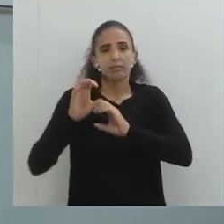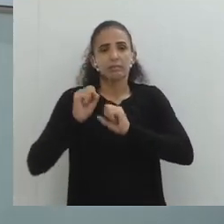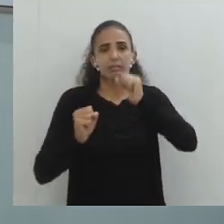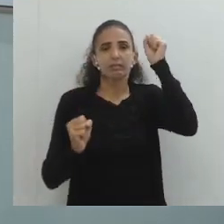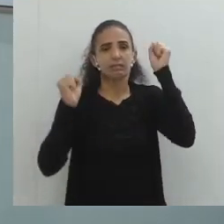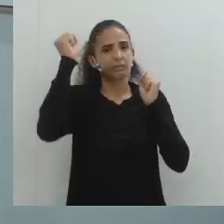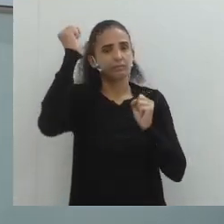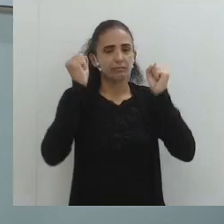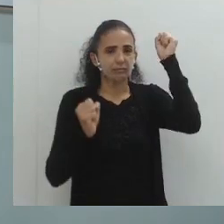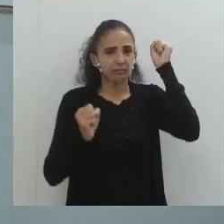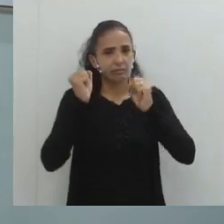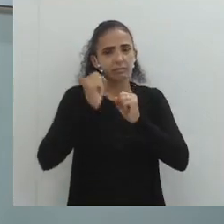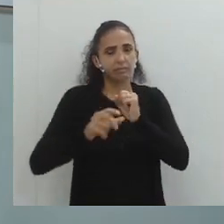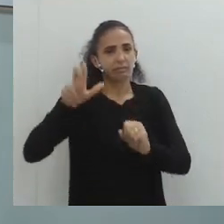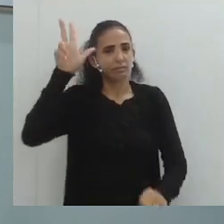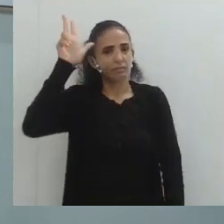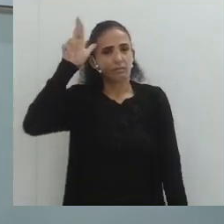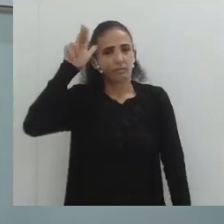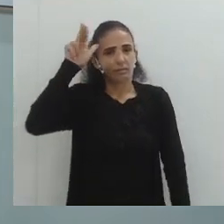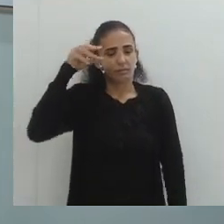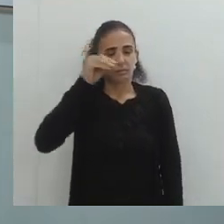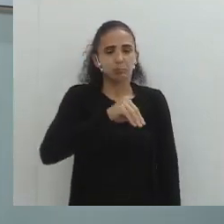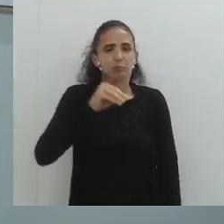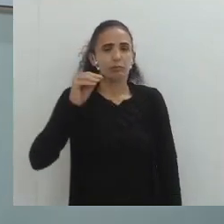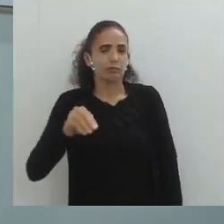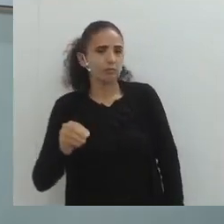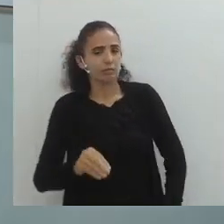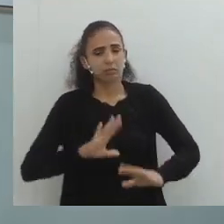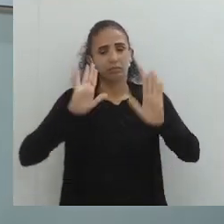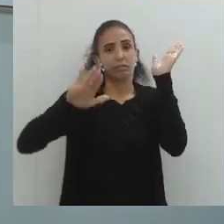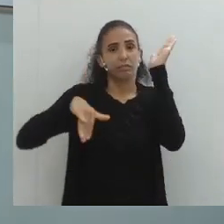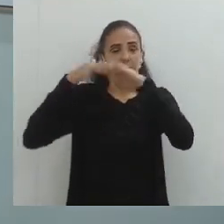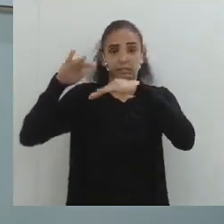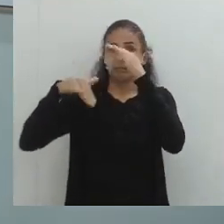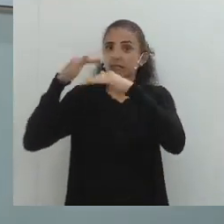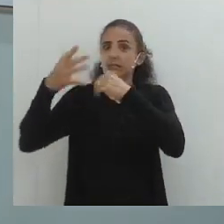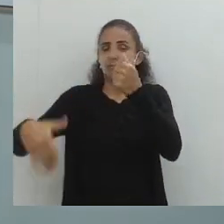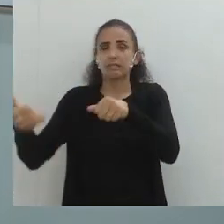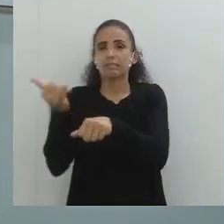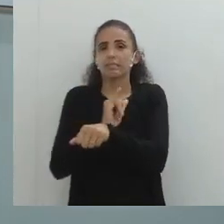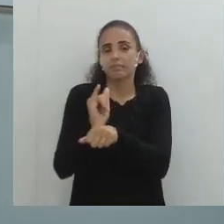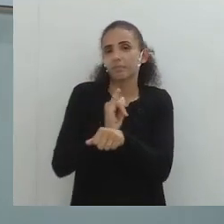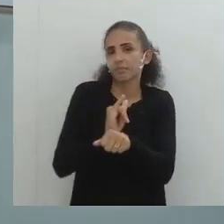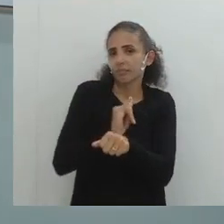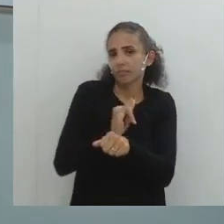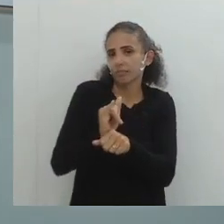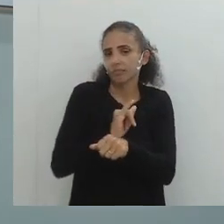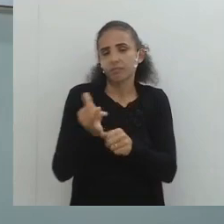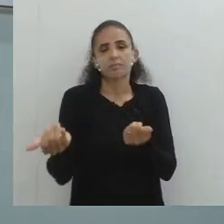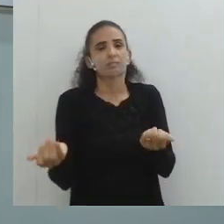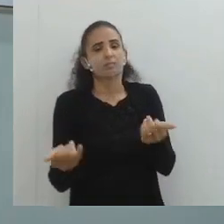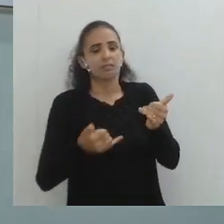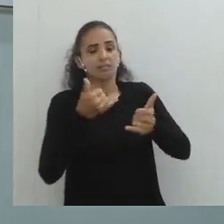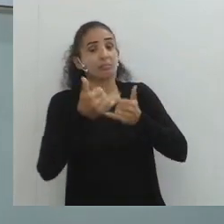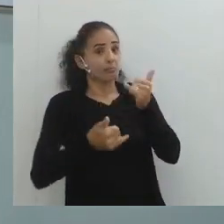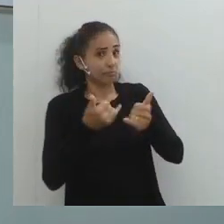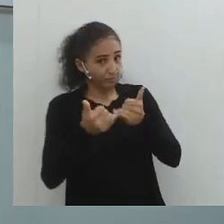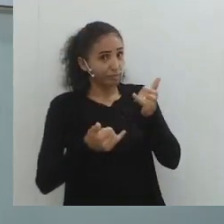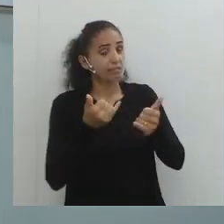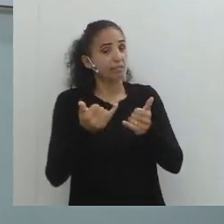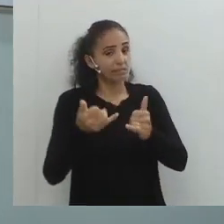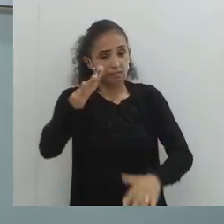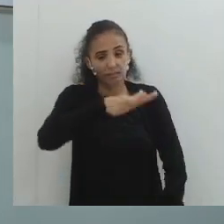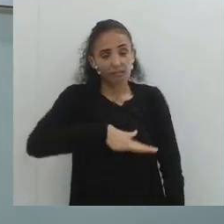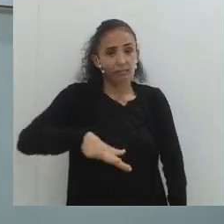questão do xadrez, do raciocínio lógico, do desenvolvimento da estratégia através do jogo. E aí a gente tem um